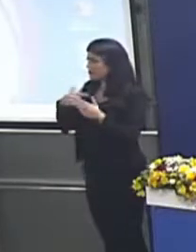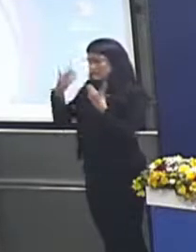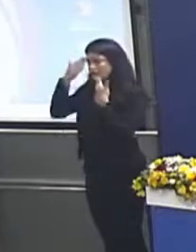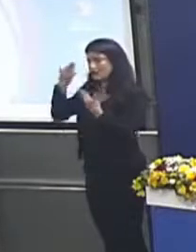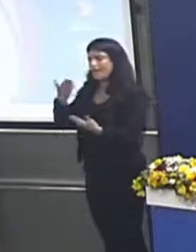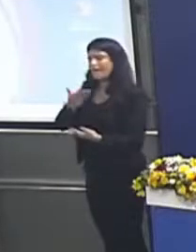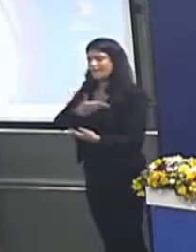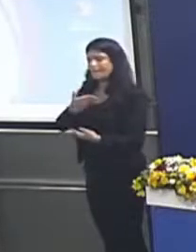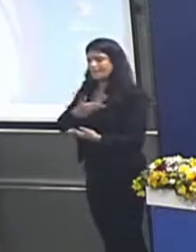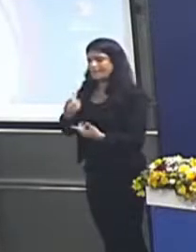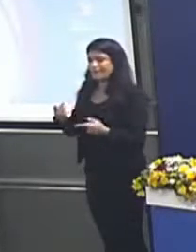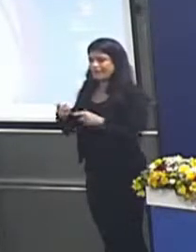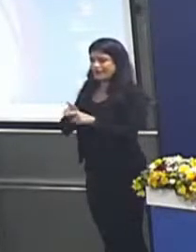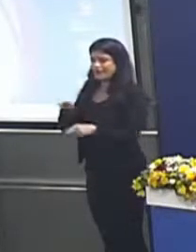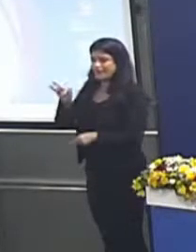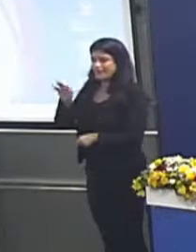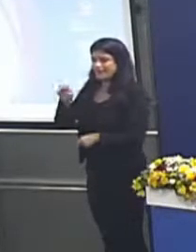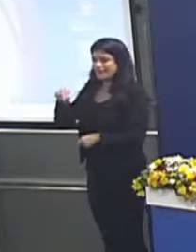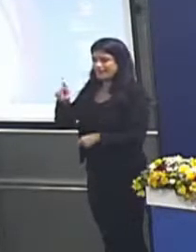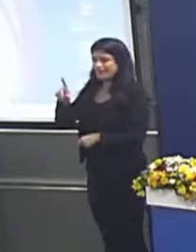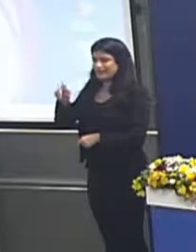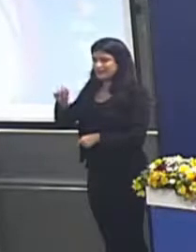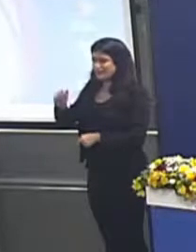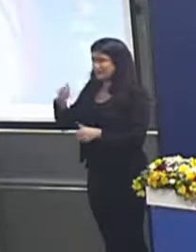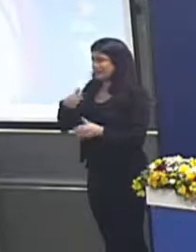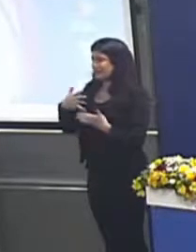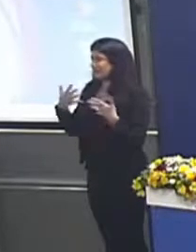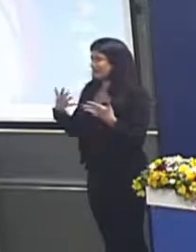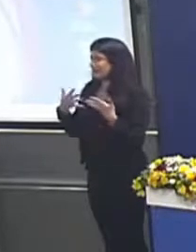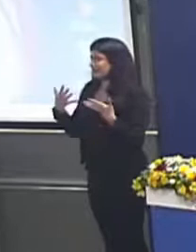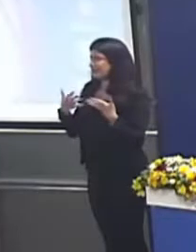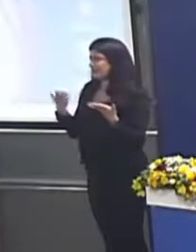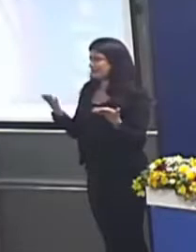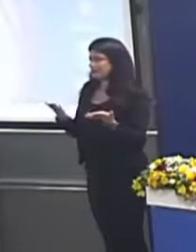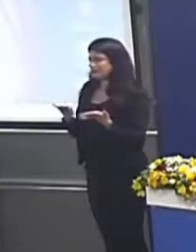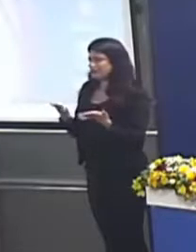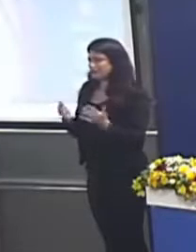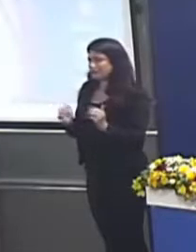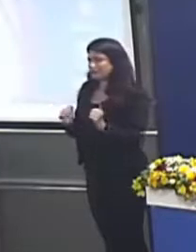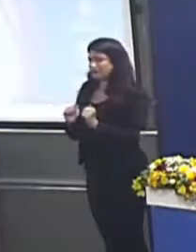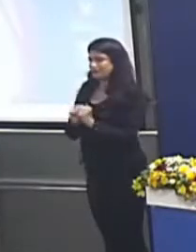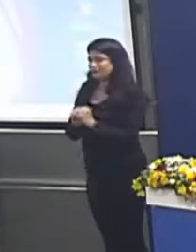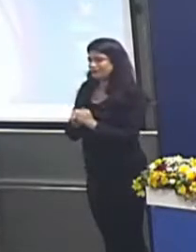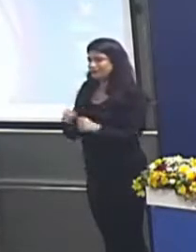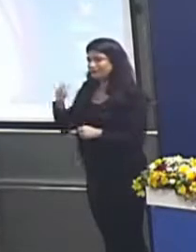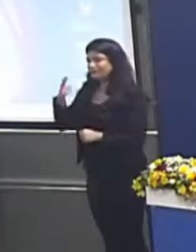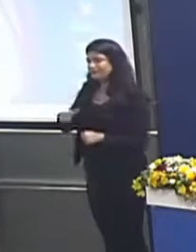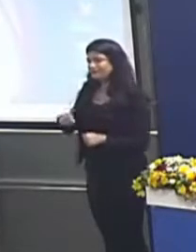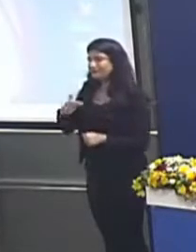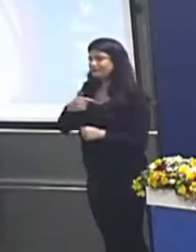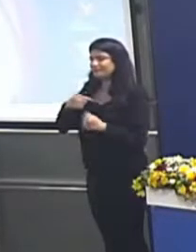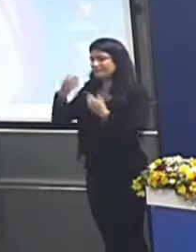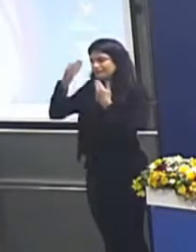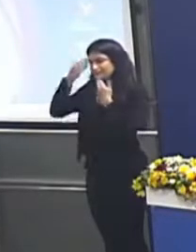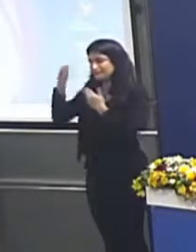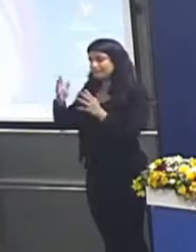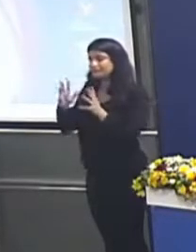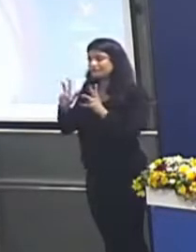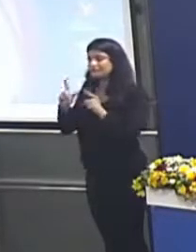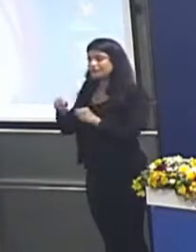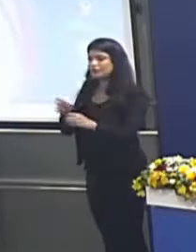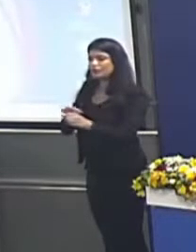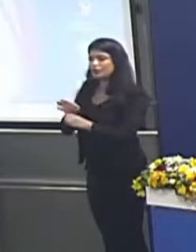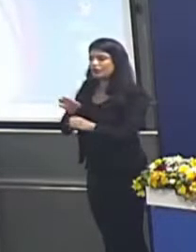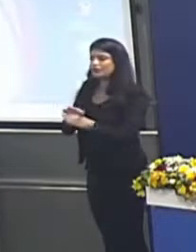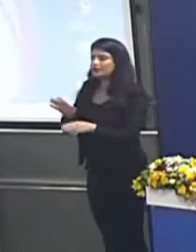amiga Fernanda, uma alegria poder estar contigo aqui mais uma vez, e aí queria agradecer a todos os